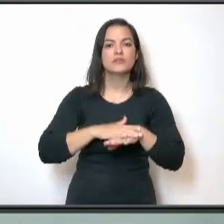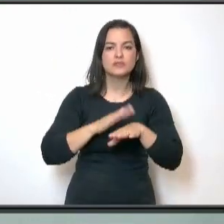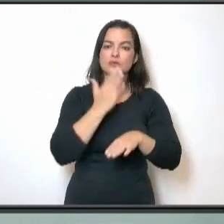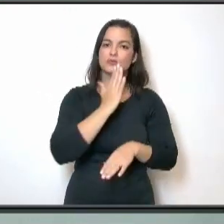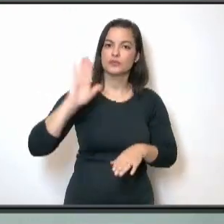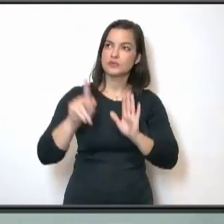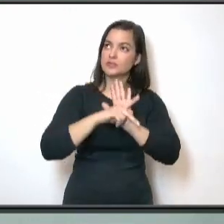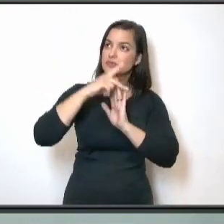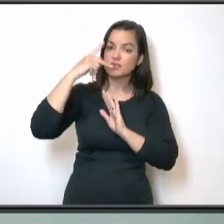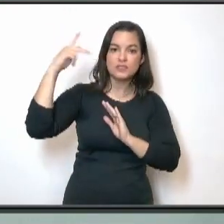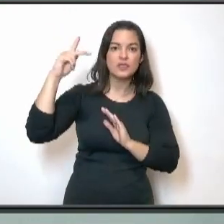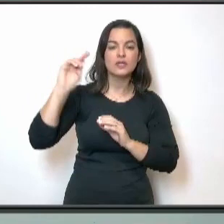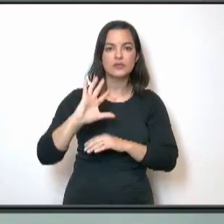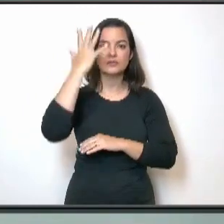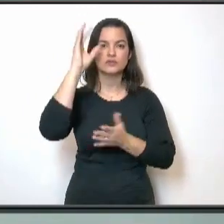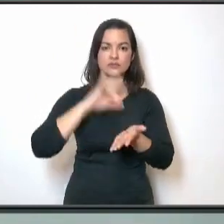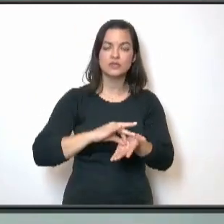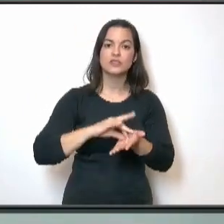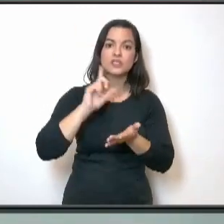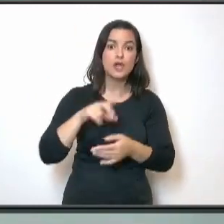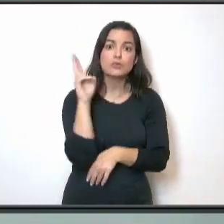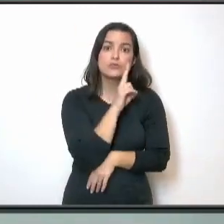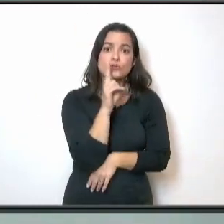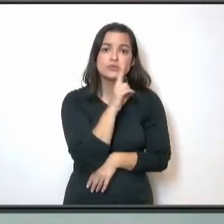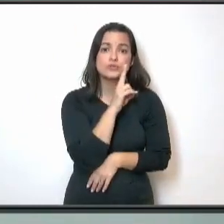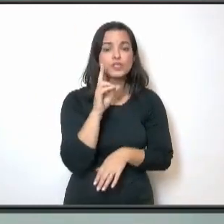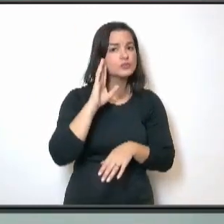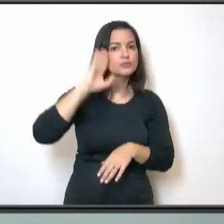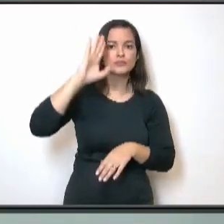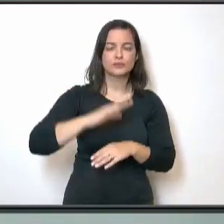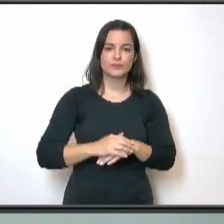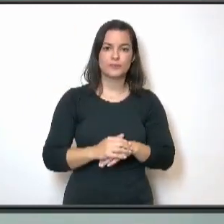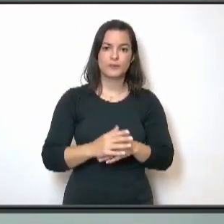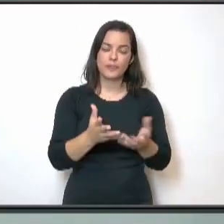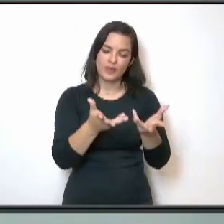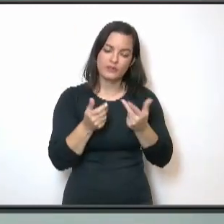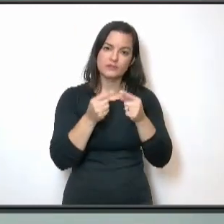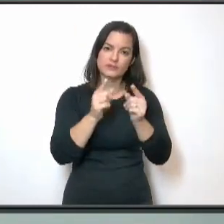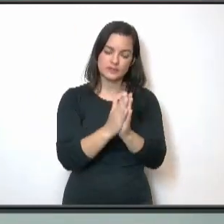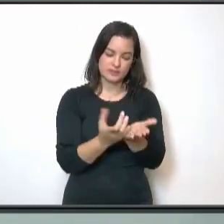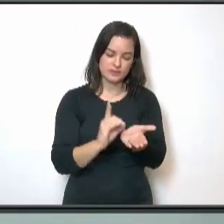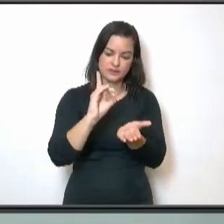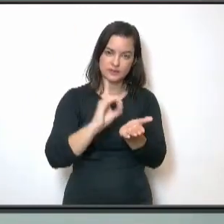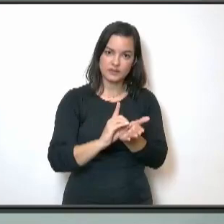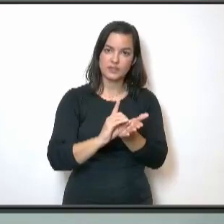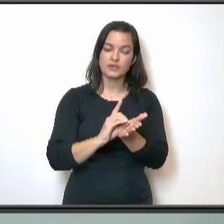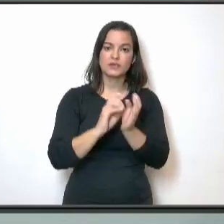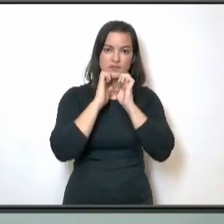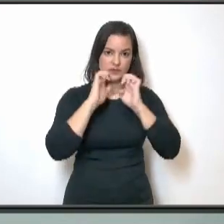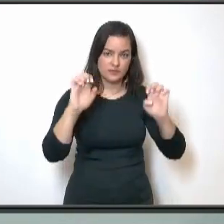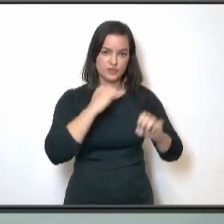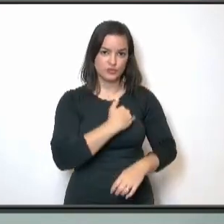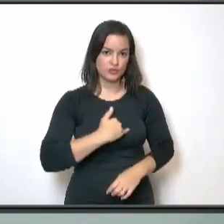que isso talvez é a nossa maior urgência. Então eu quero convidá-los a abrirem a palavra do Senhor no Evangelho